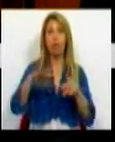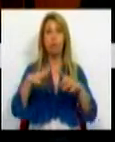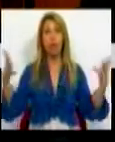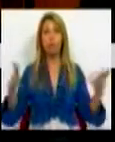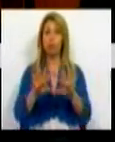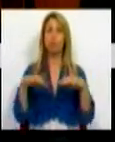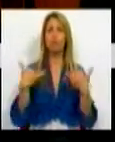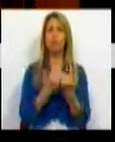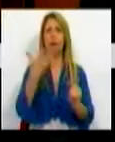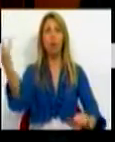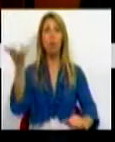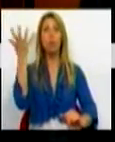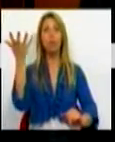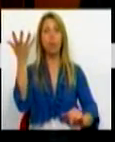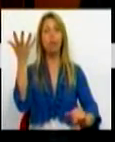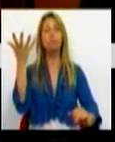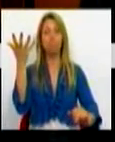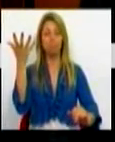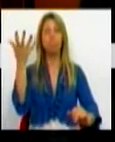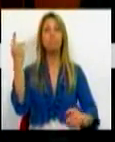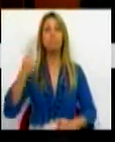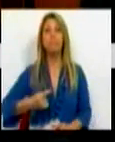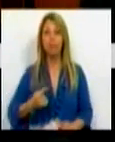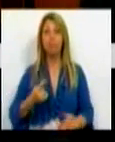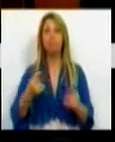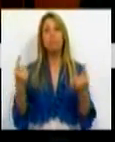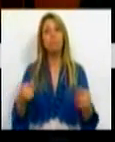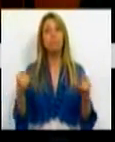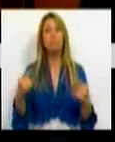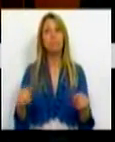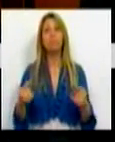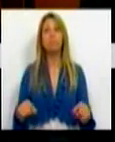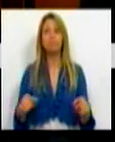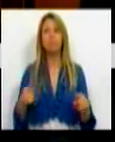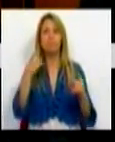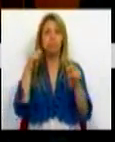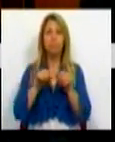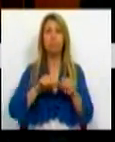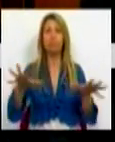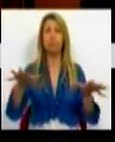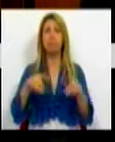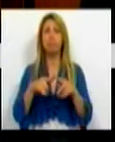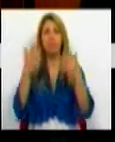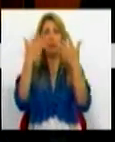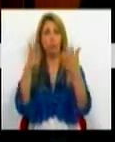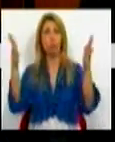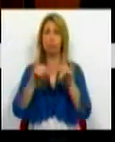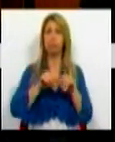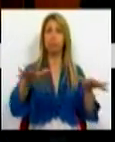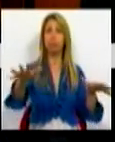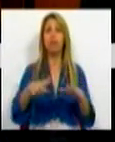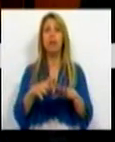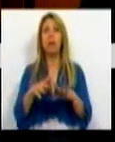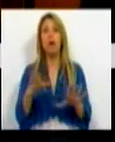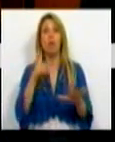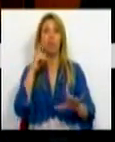realização cultural, onde devem ser democratizados, onde devem ser proliferados alguns dos mais nobres